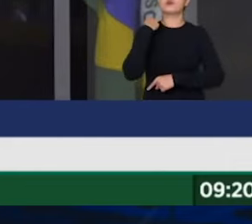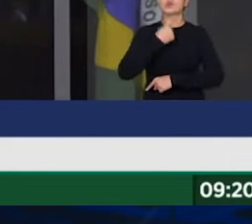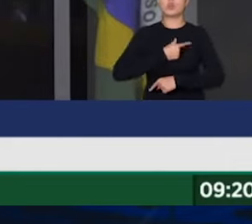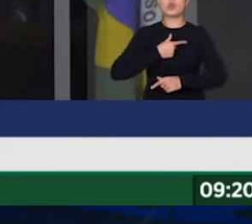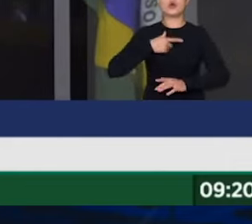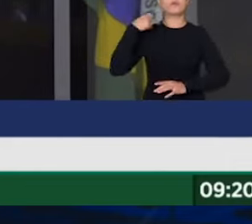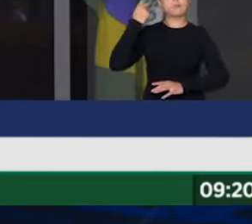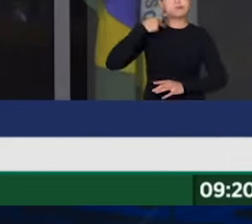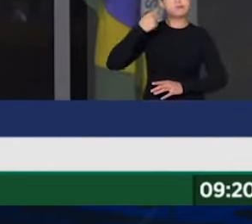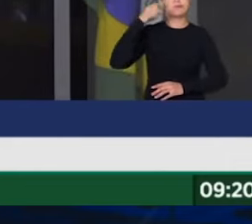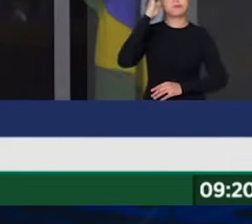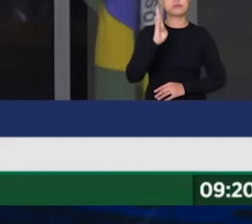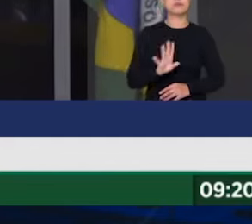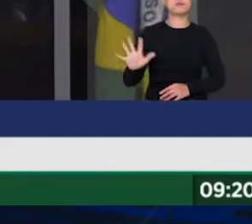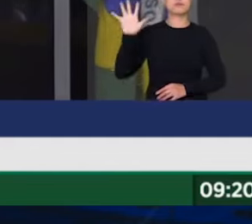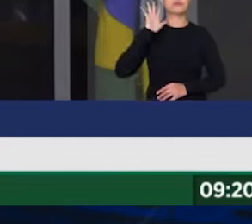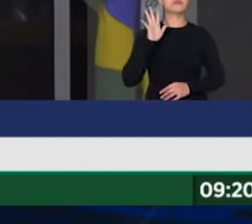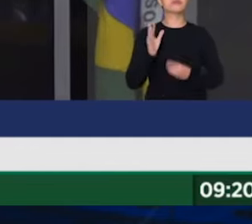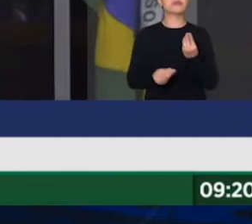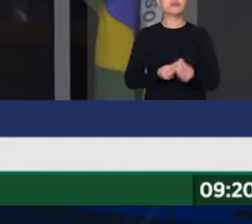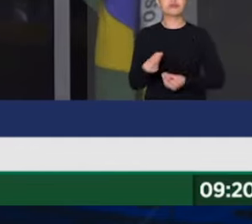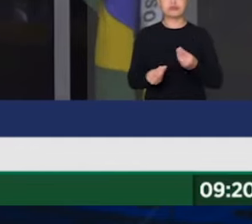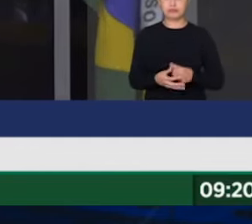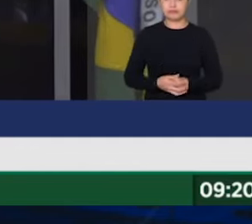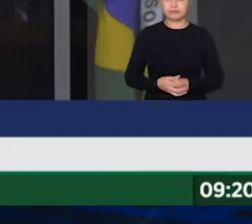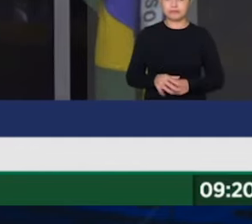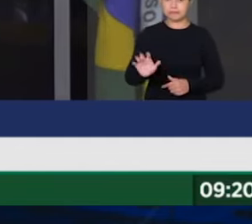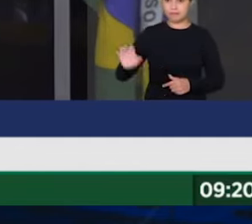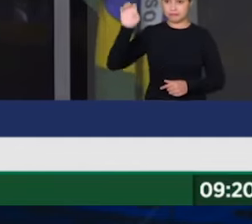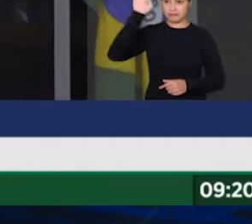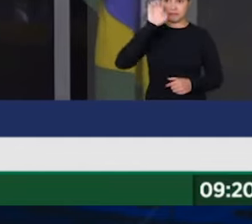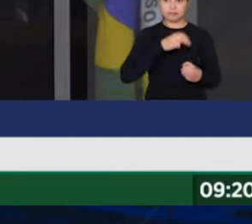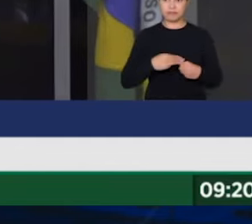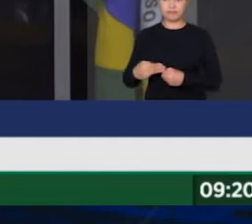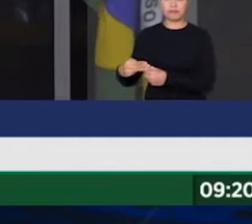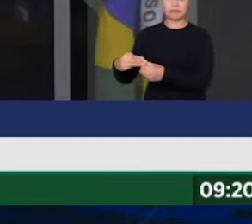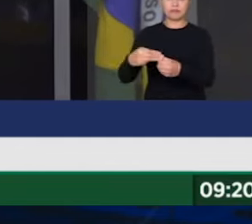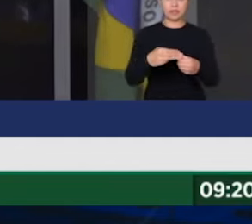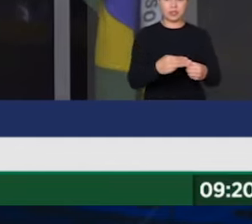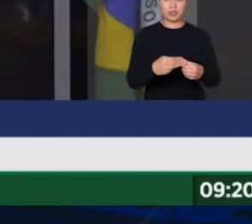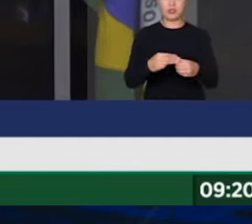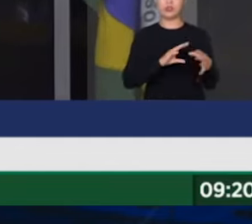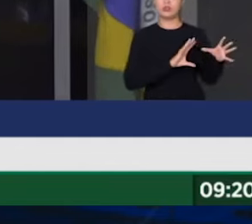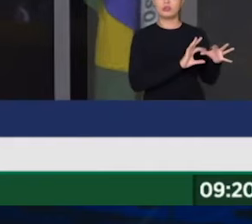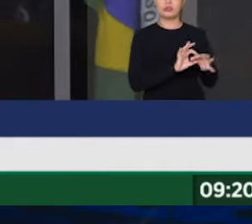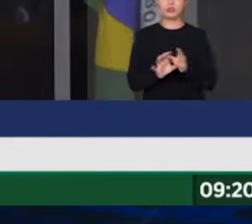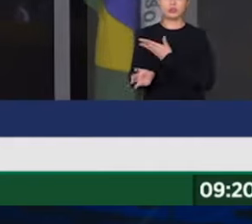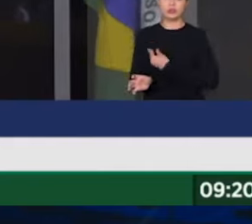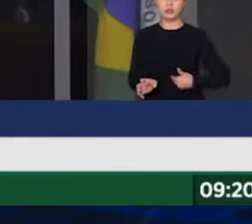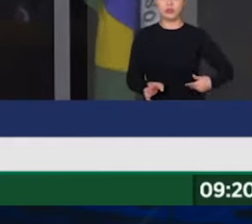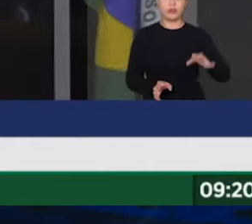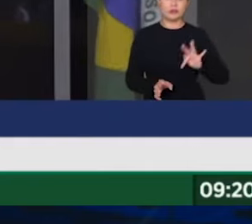estados terão que obedecer regras para receber recursos do poder público nacional, do governo federal, para